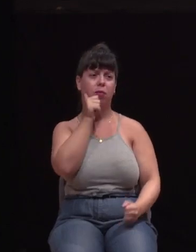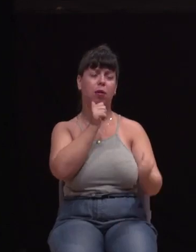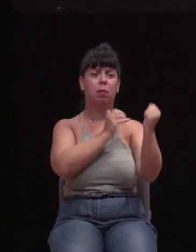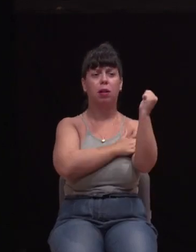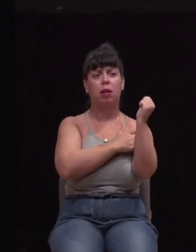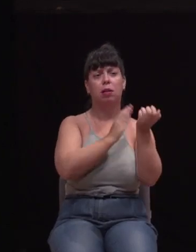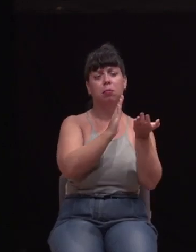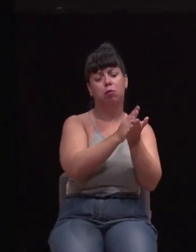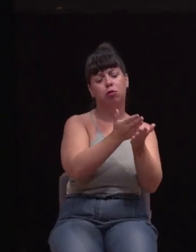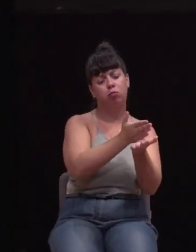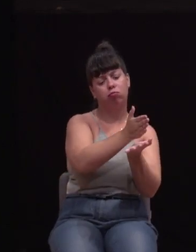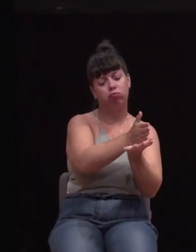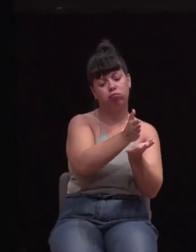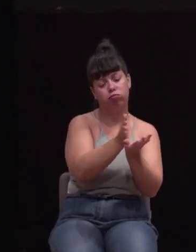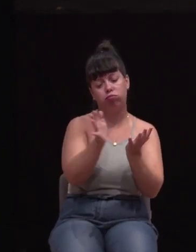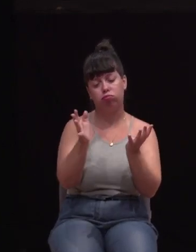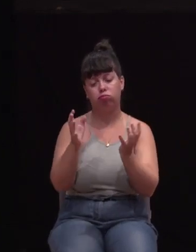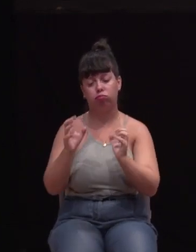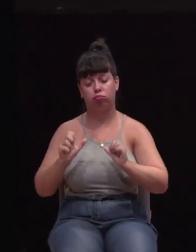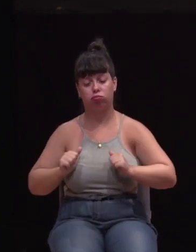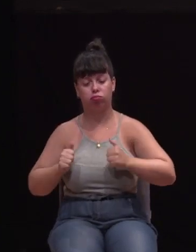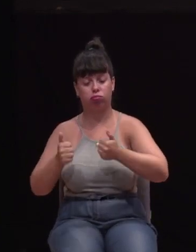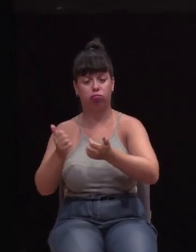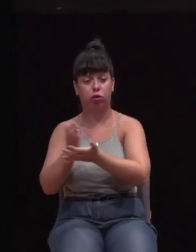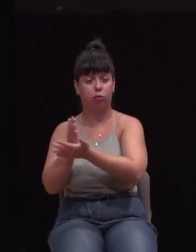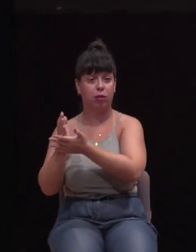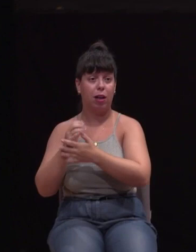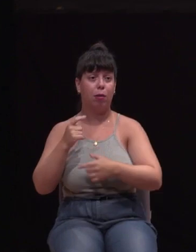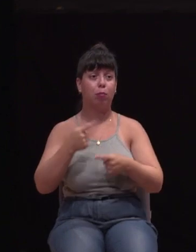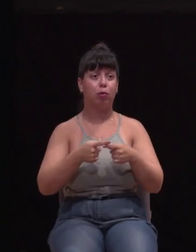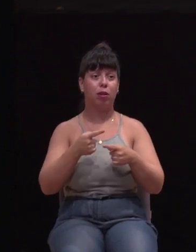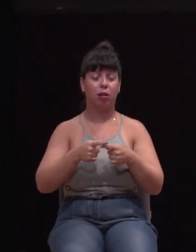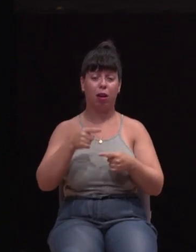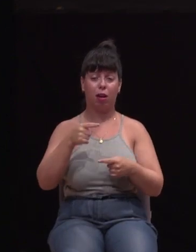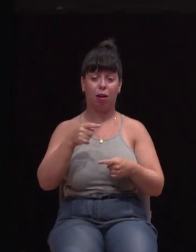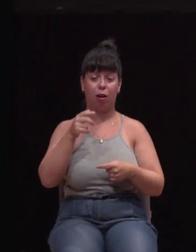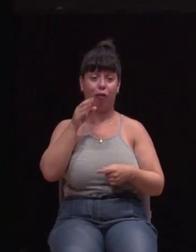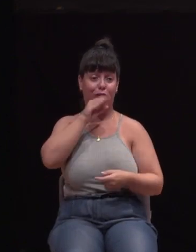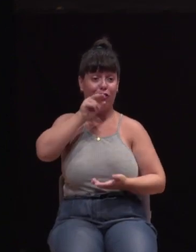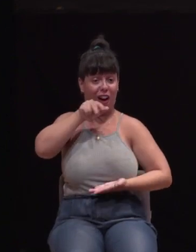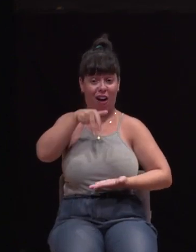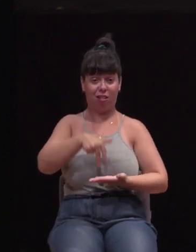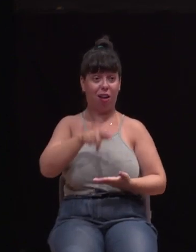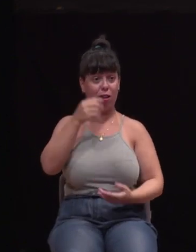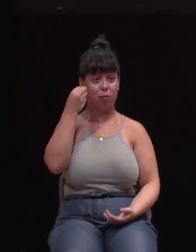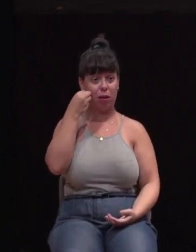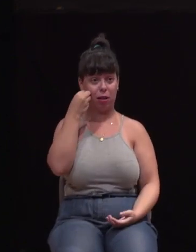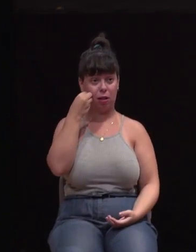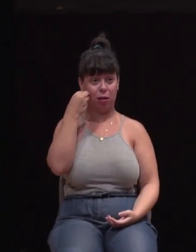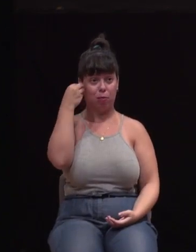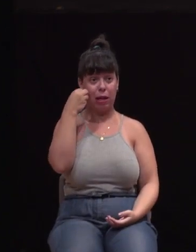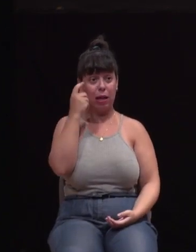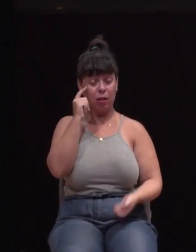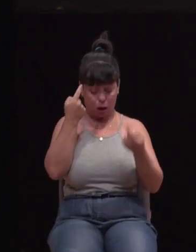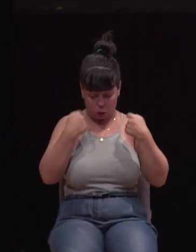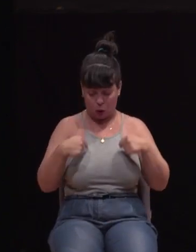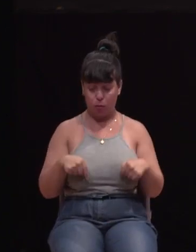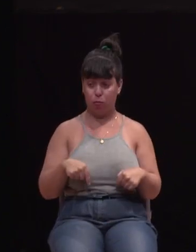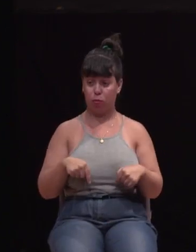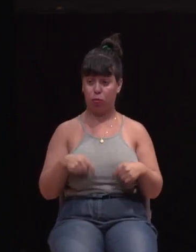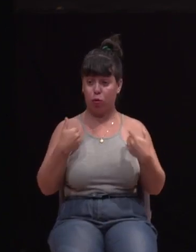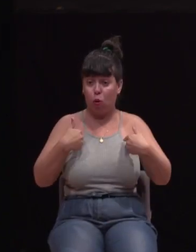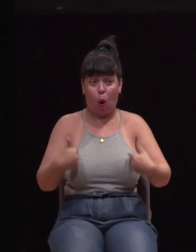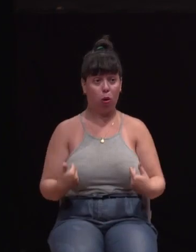vai dividir a luta, nananana? É que lugar de fala tem a ver com experiência. A experiência tem a ver com corporeidade. Aquilo